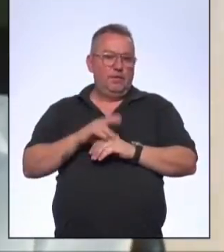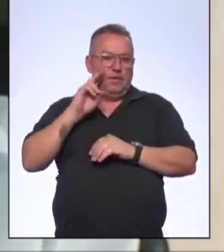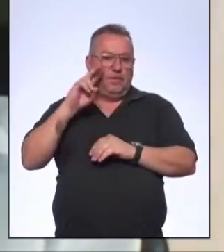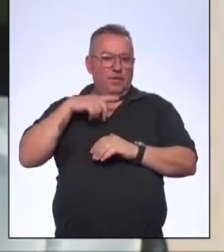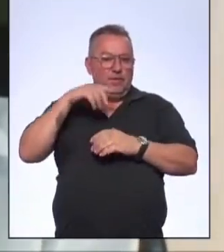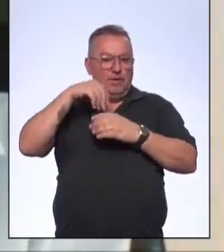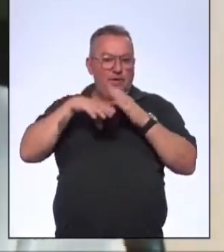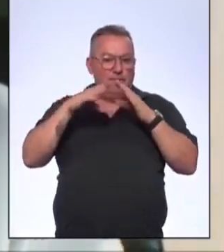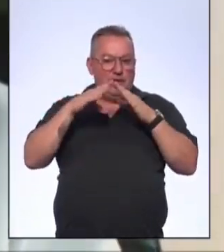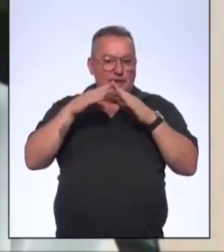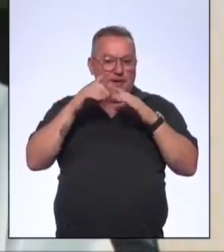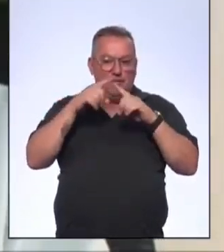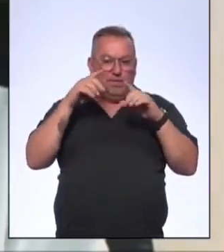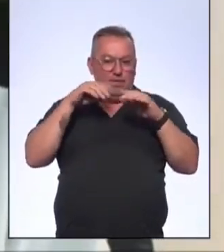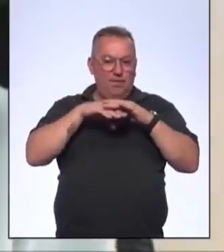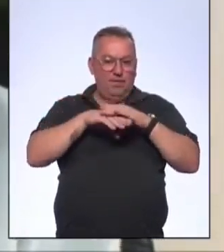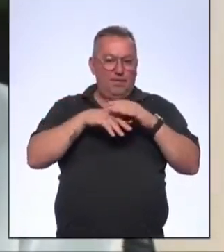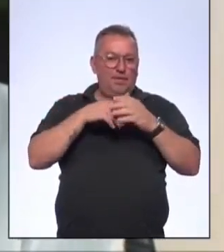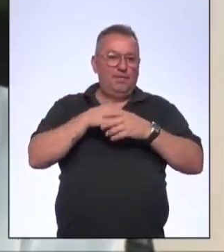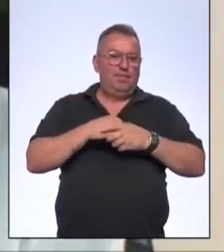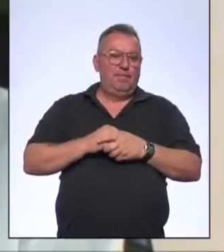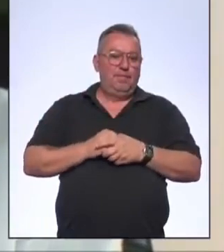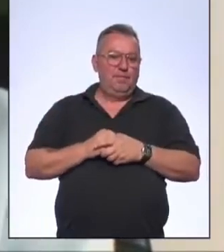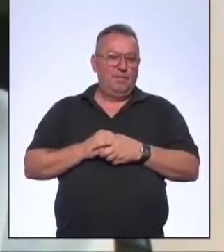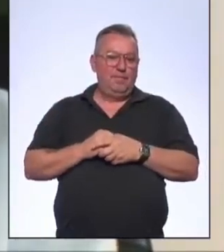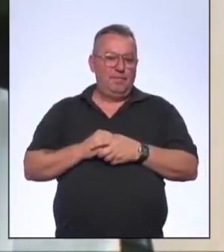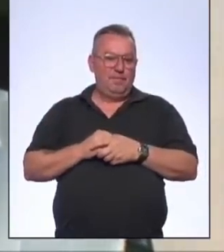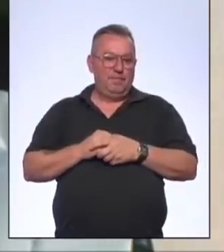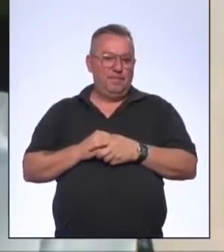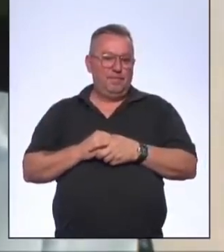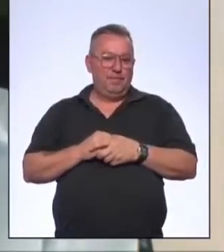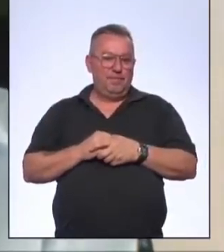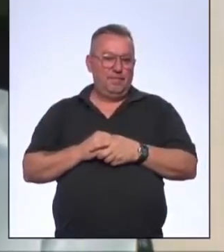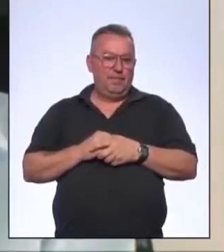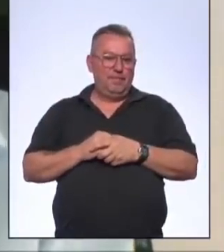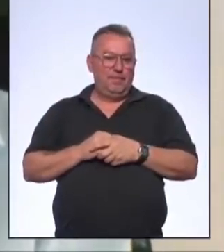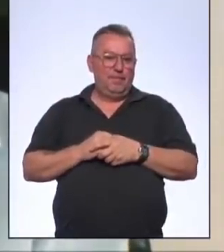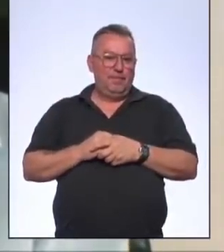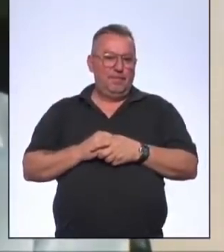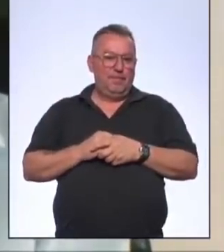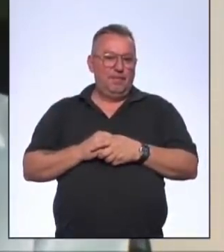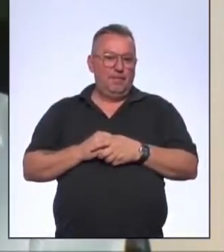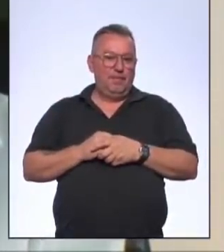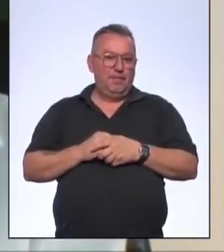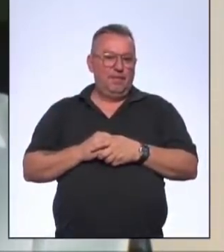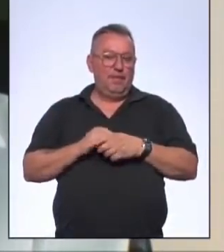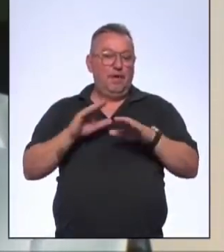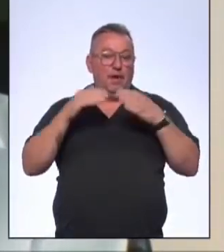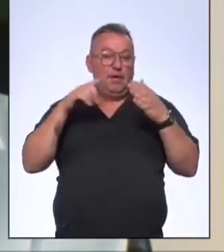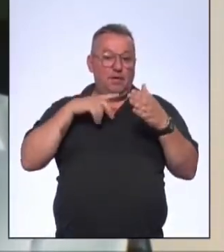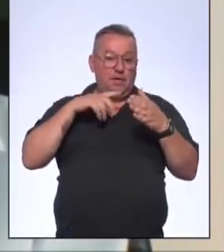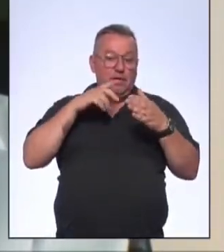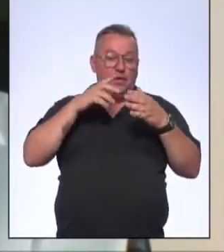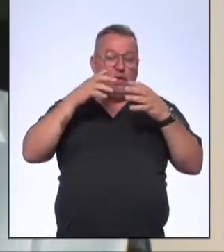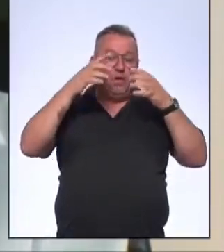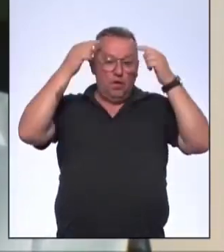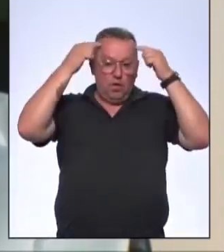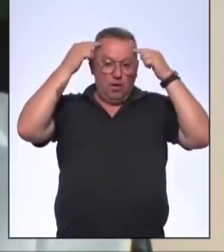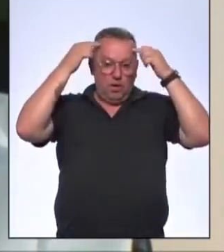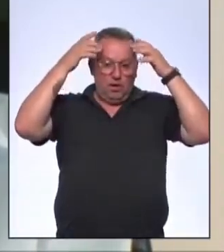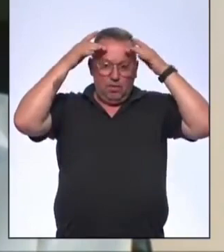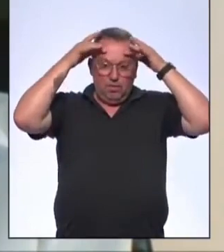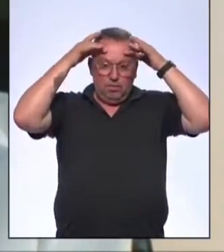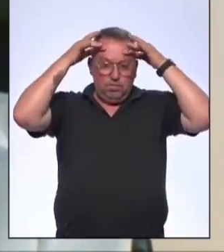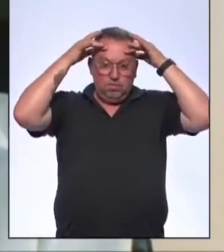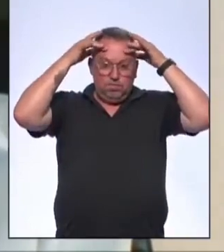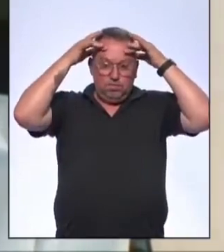tô na minha casa, mas eu não guardo caveira em casa. Bom, só de plástico. Aí, ó, então aqui eu tenho um crânio. Por que eu